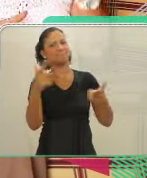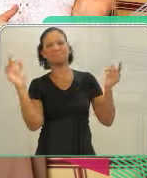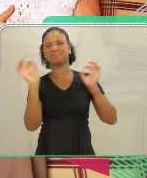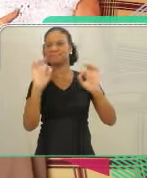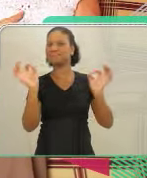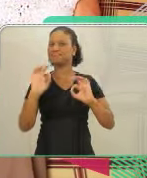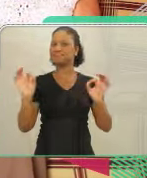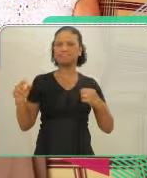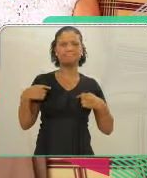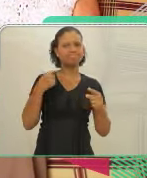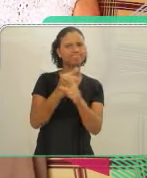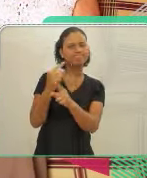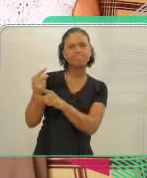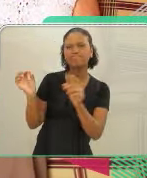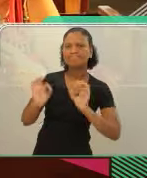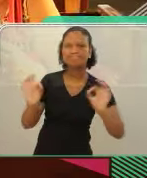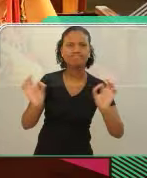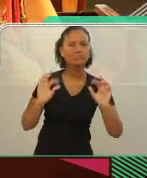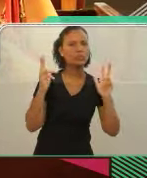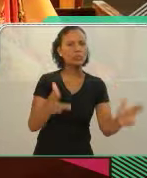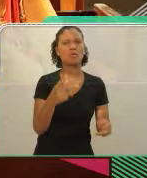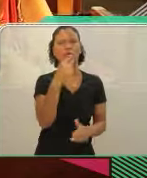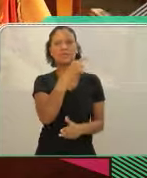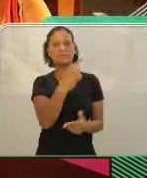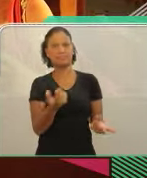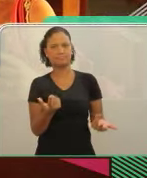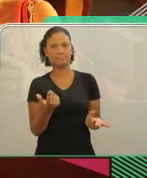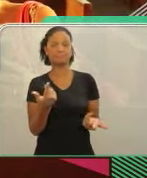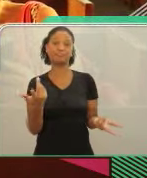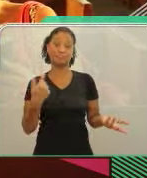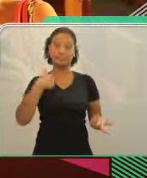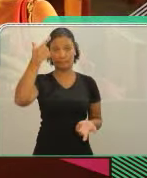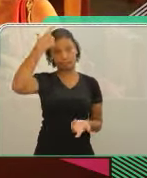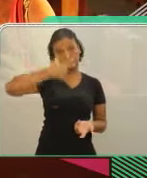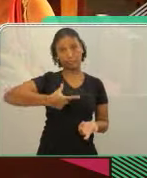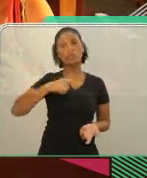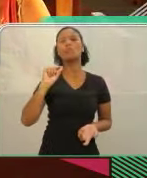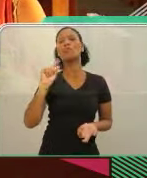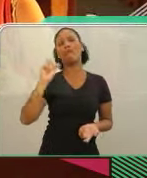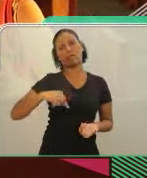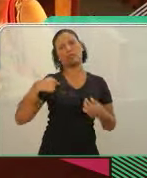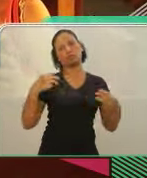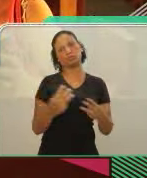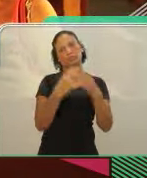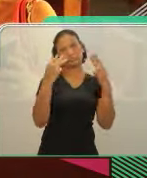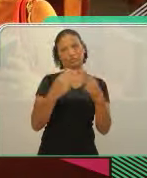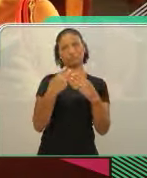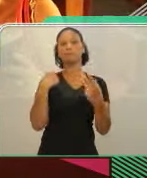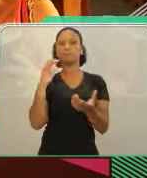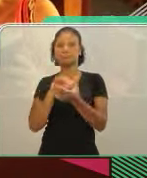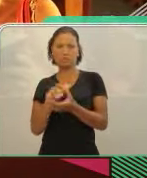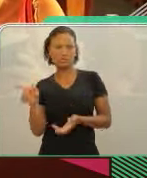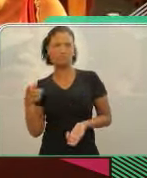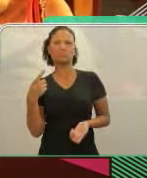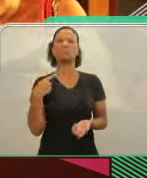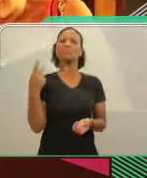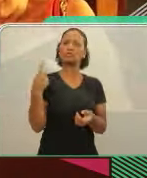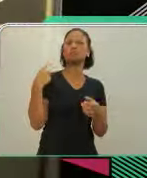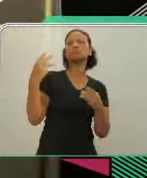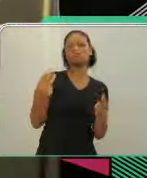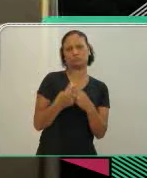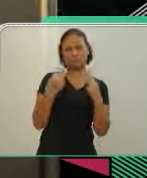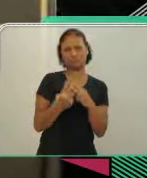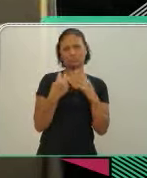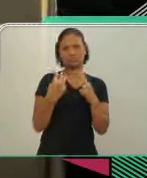encontrei. E aí, como eu sou judia, meu marido, nós praticamos